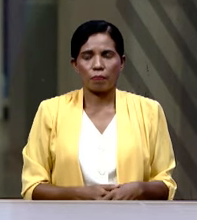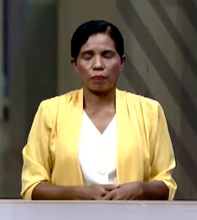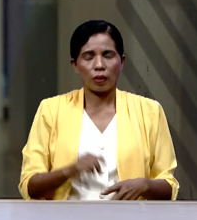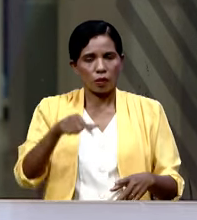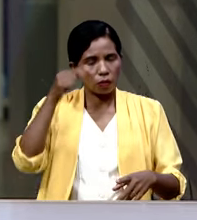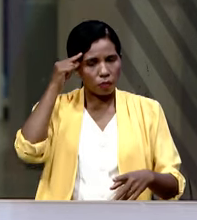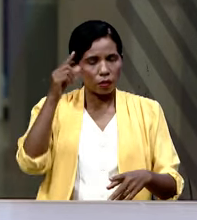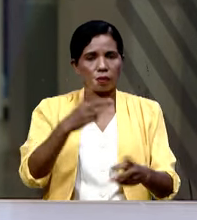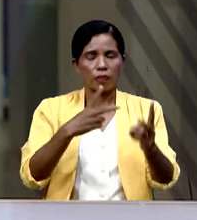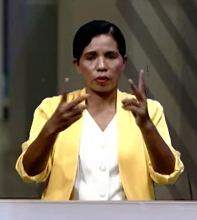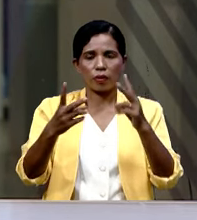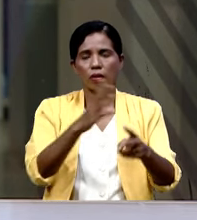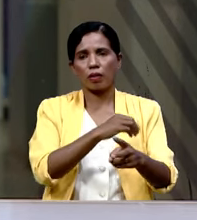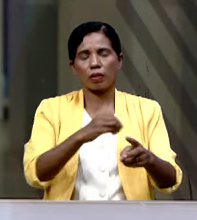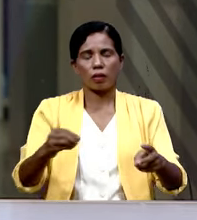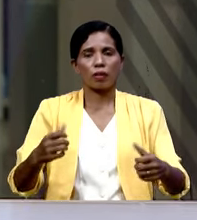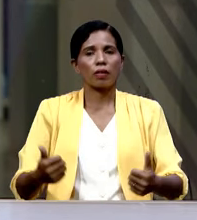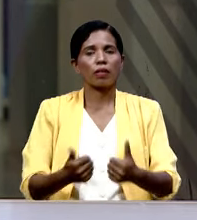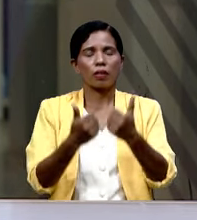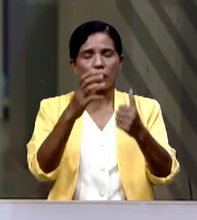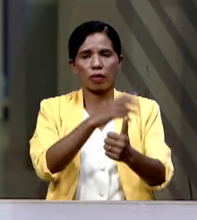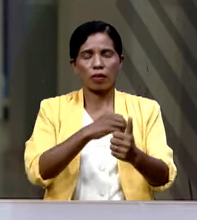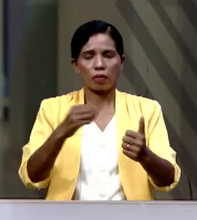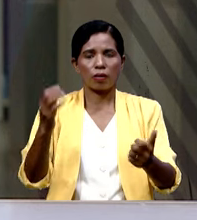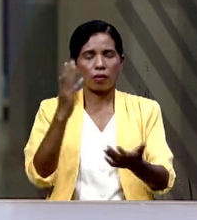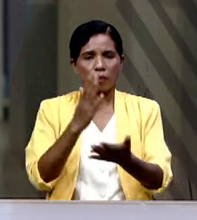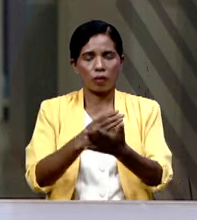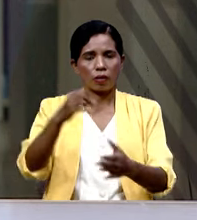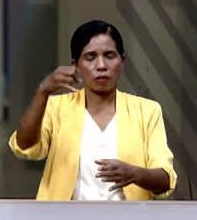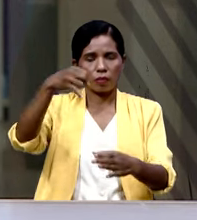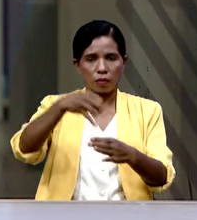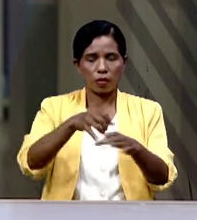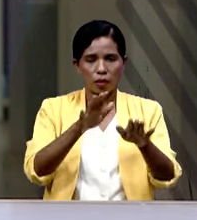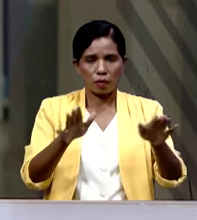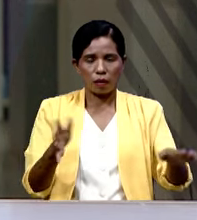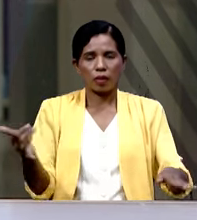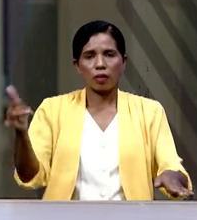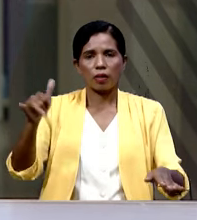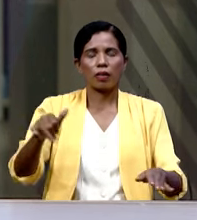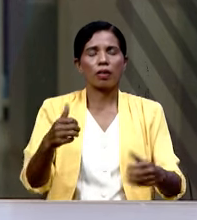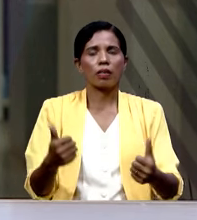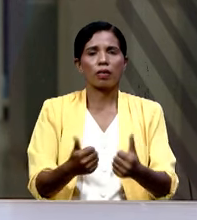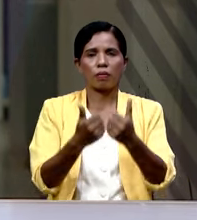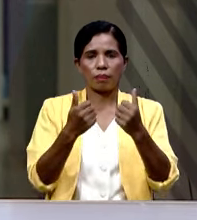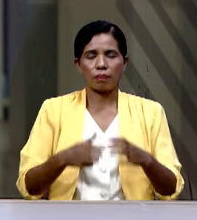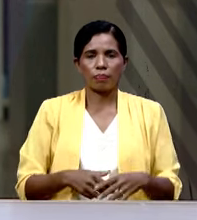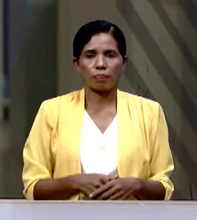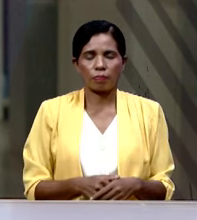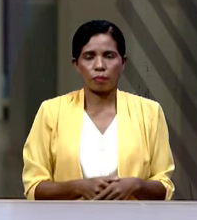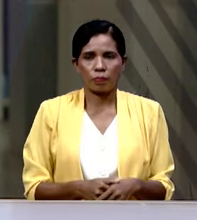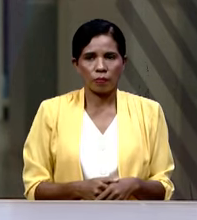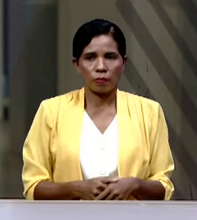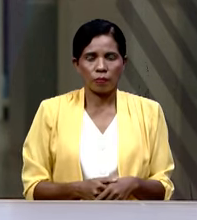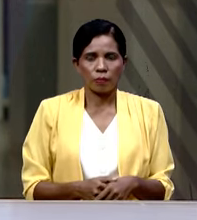Governo se digitaliza jogo Lotaria Popular, onde evita envolvimento la barixira e a joga.